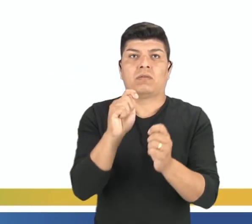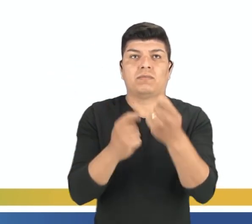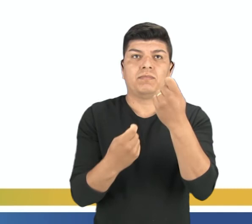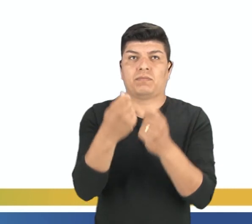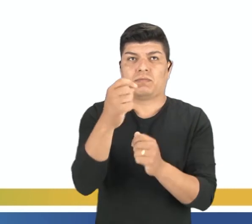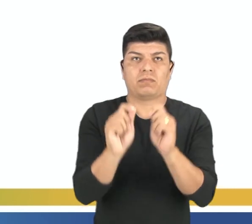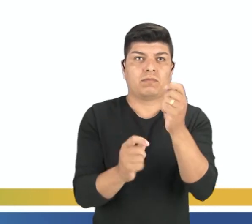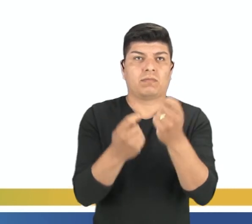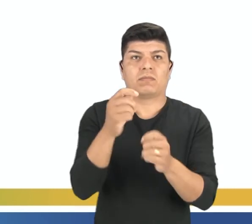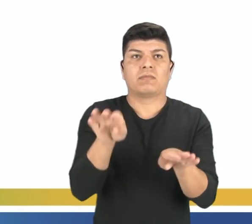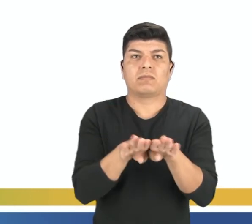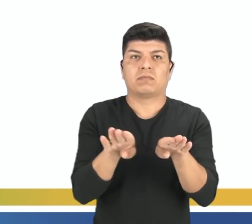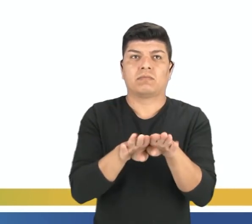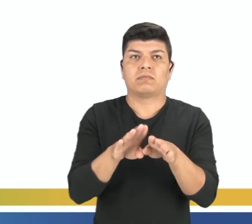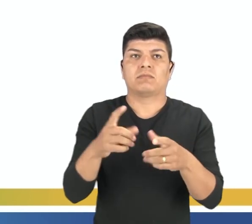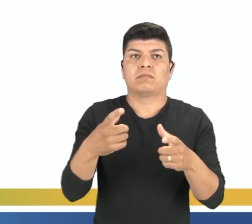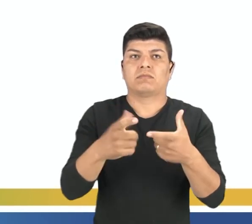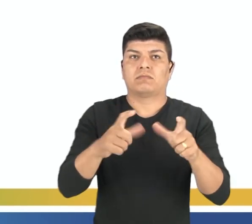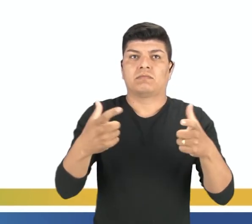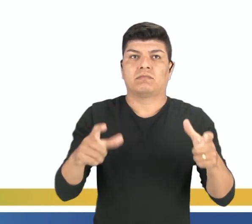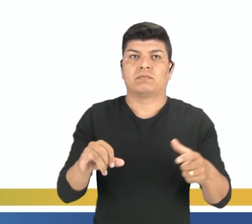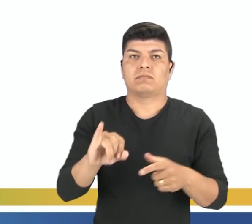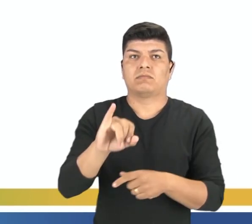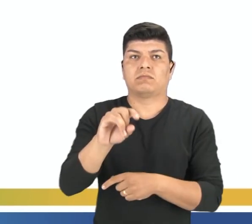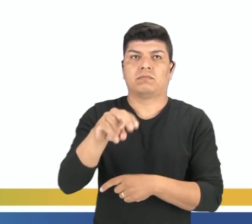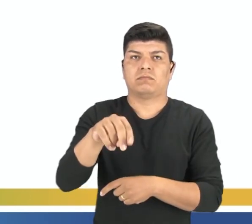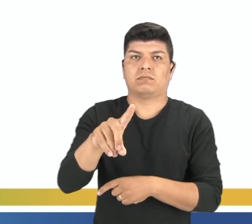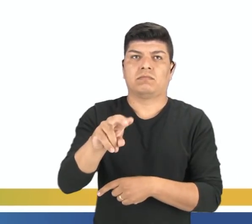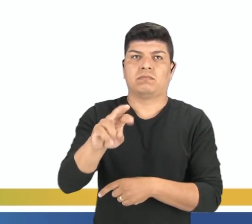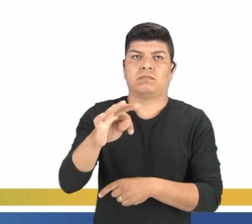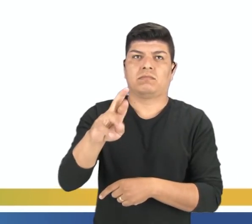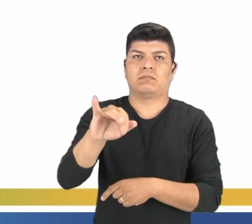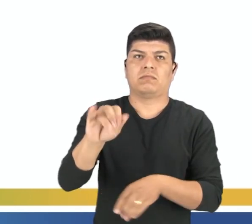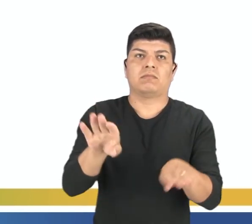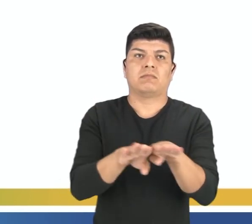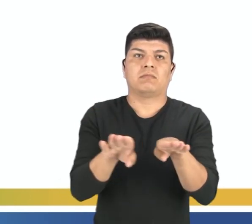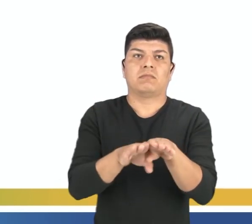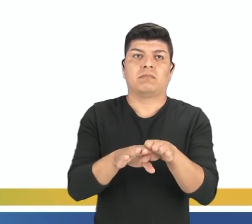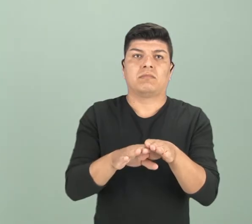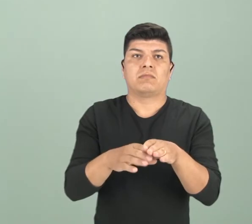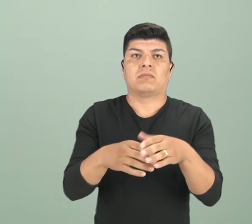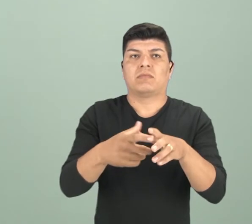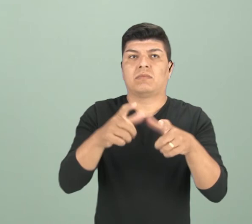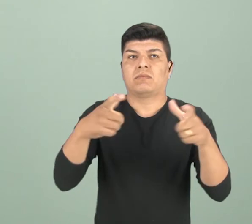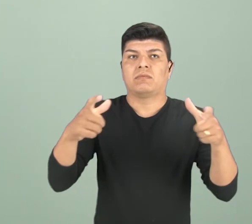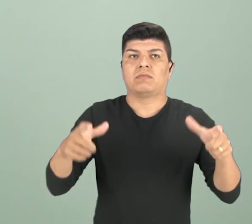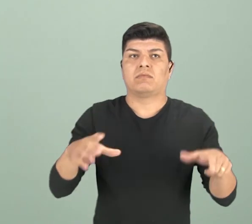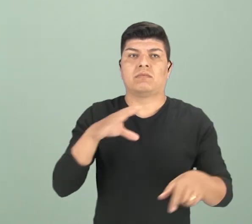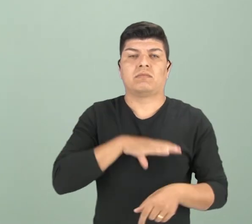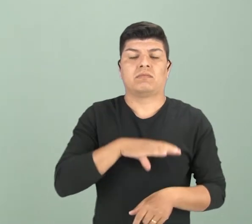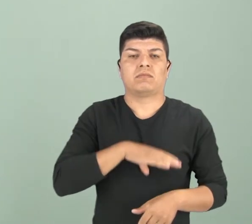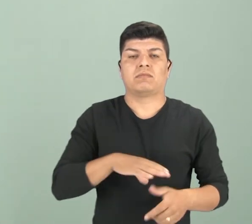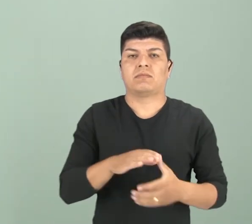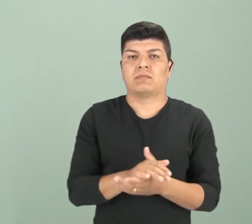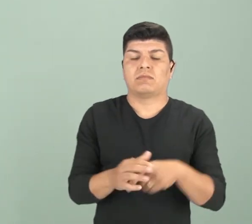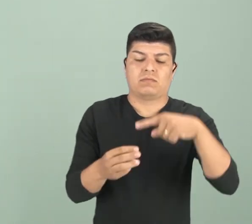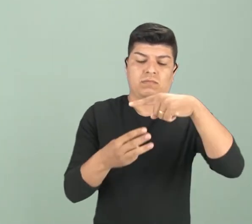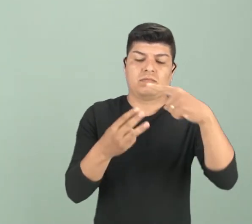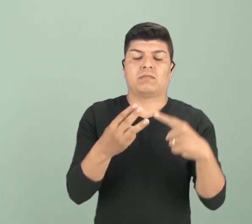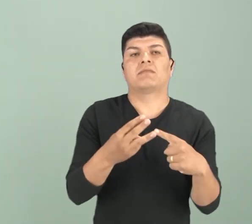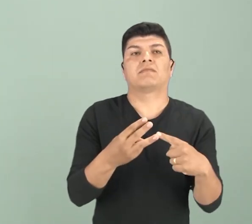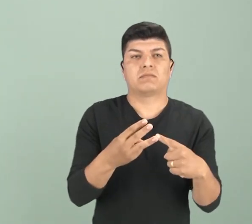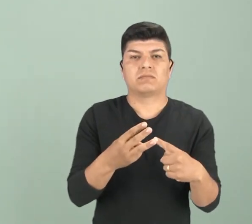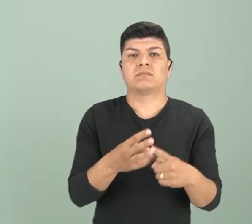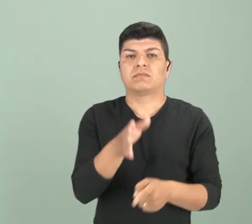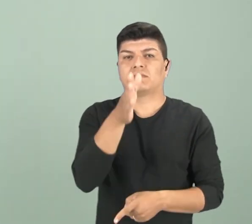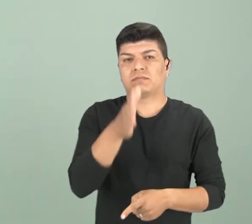as regiões, a desconcentração industrial e o avanço da urbanização. Esses 3 fatores eles